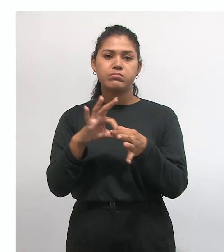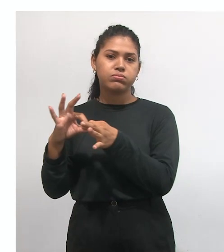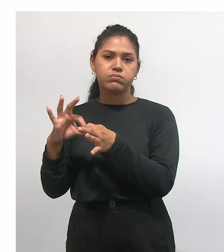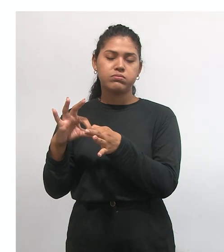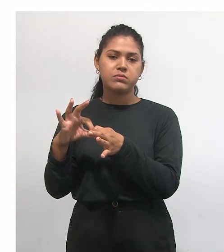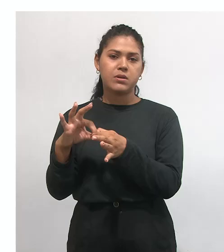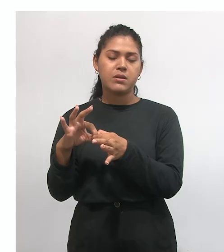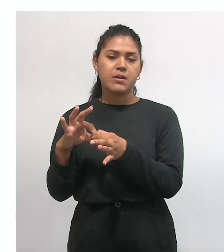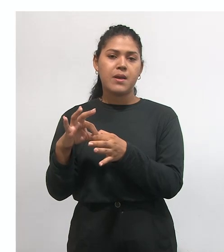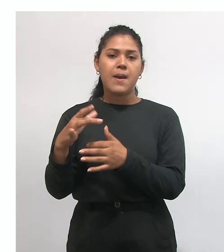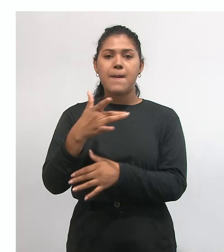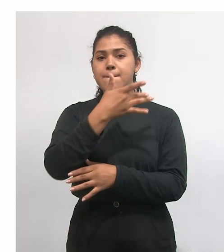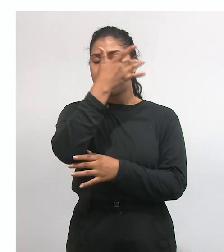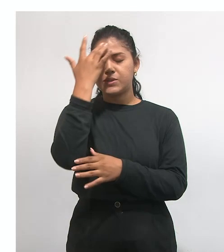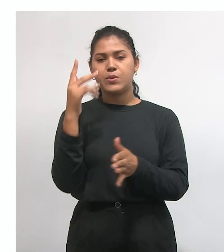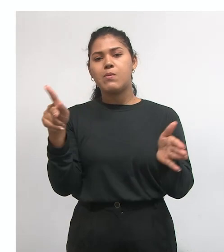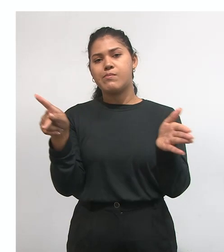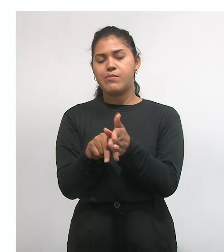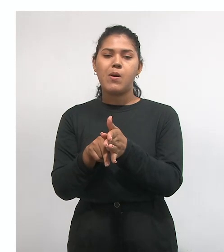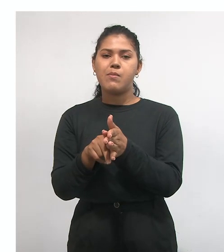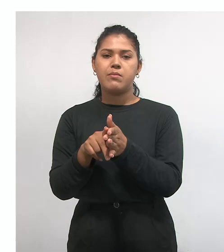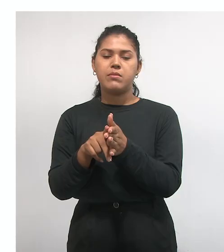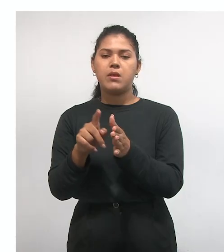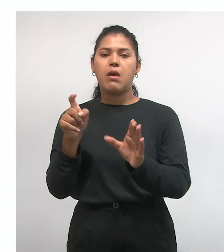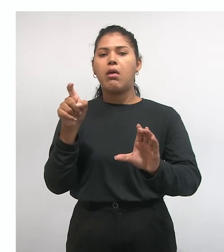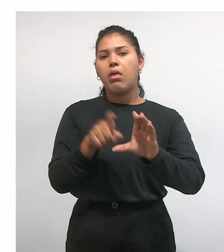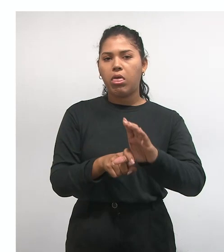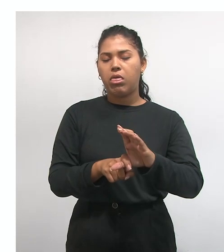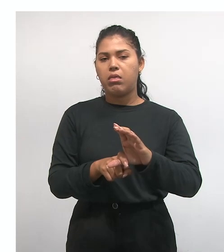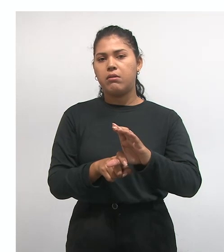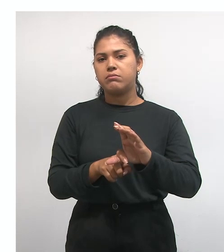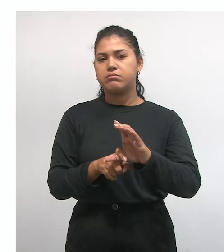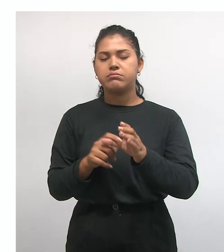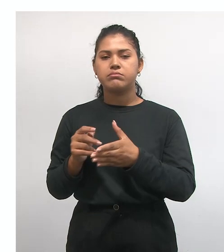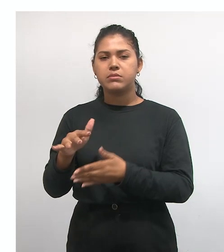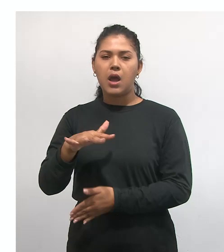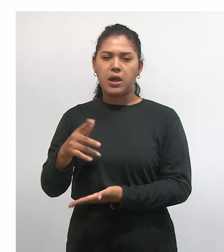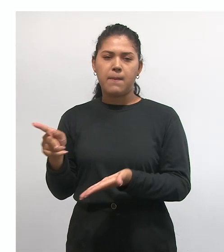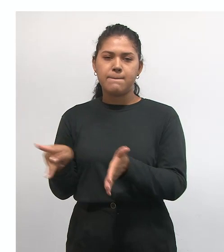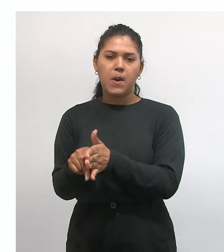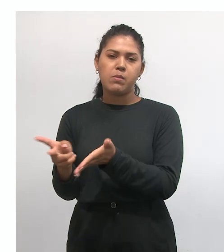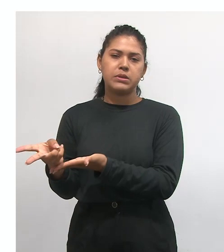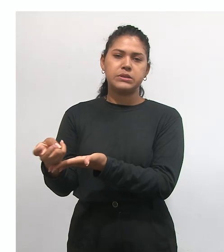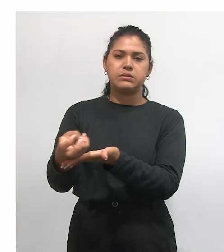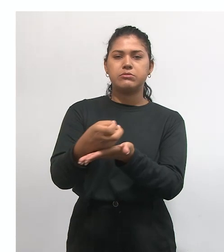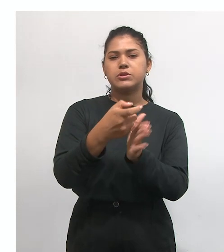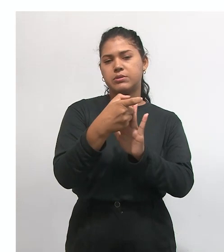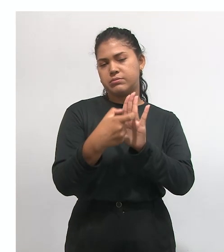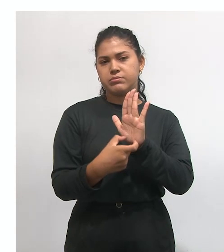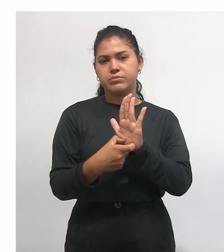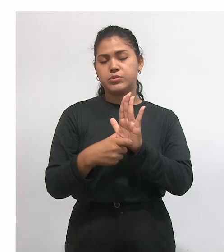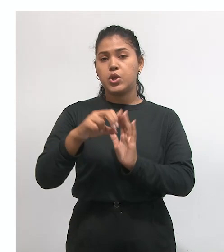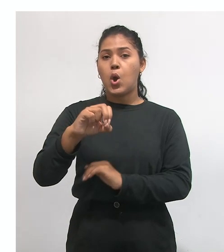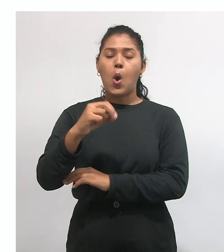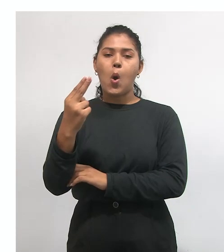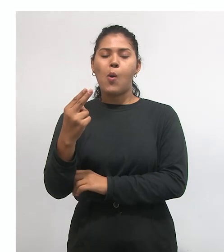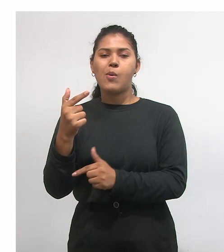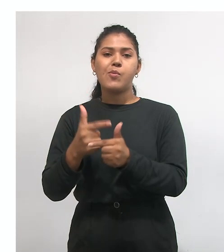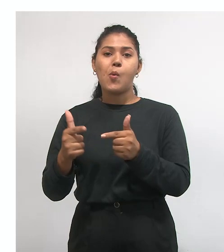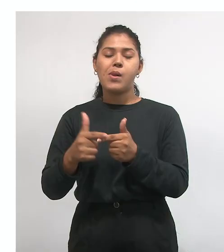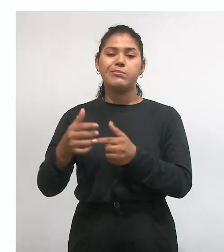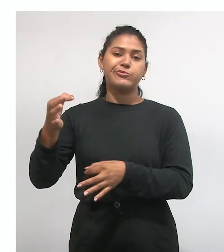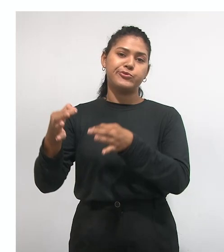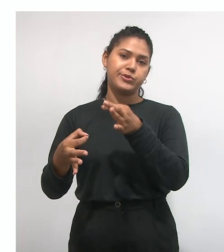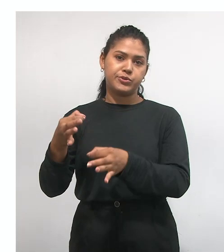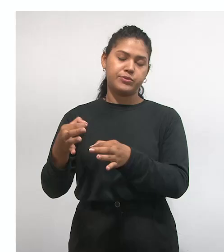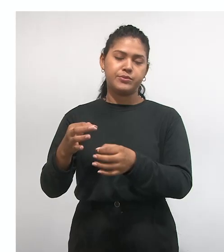tenha vínculo ali com o fato gerador, que não tenha vínculo com a situação tributária, tá? Ou com a situação jurídica